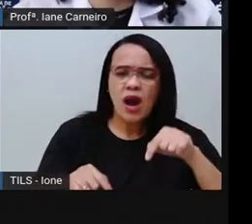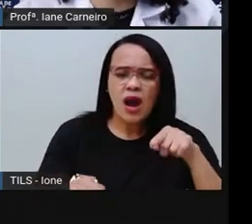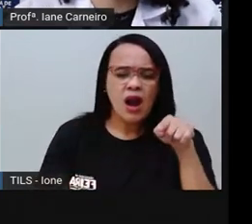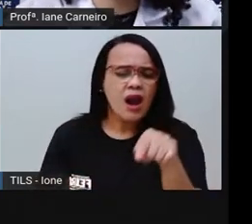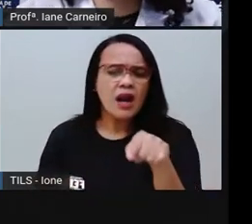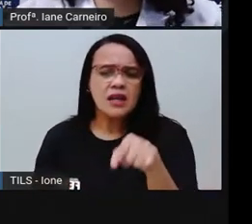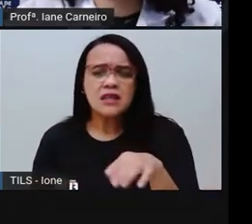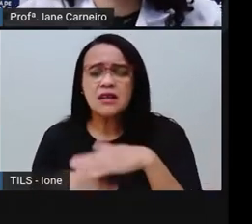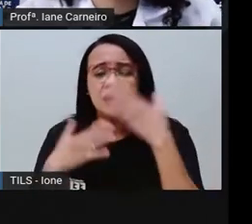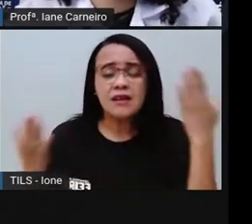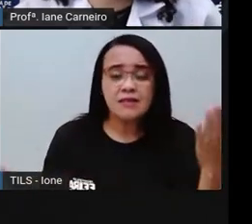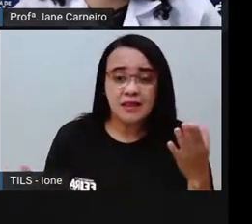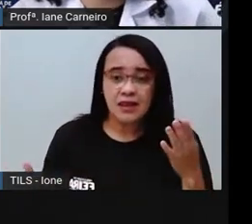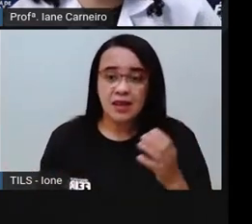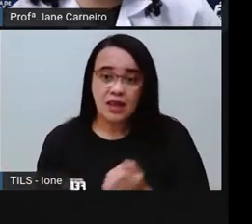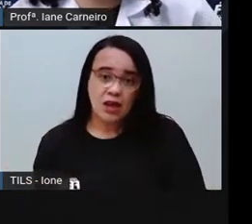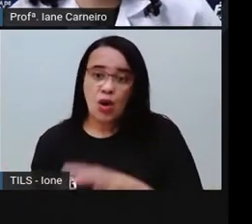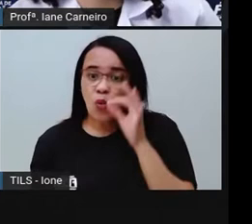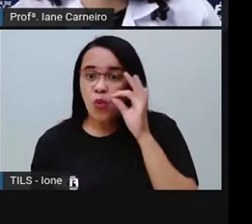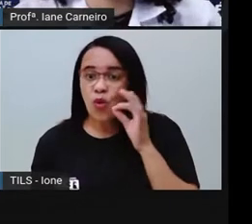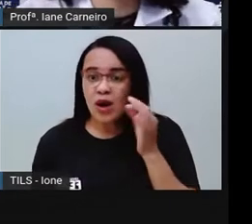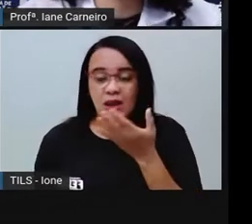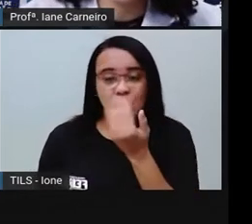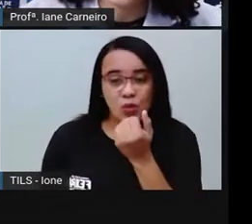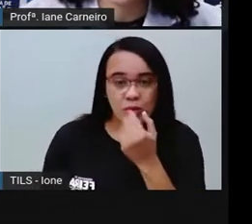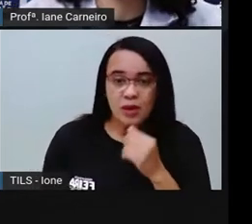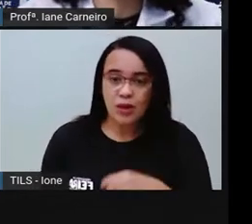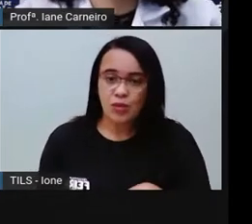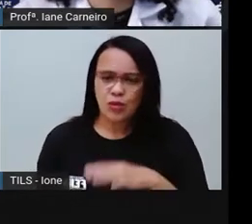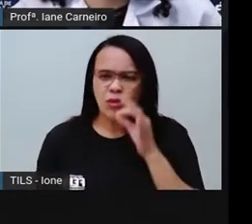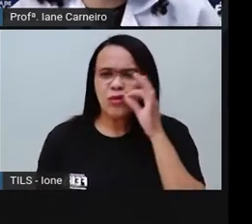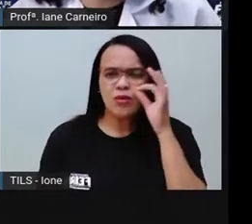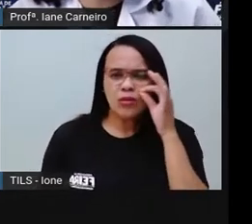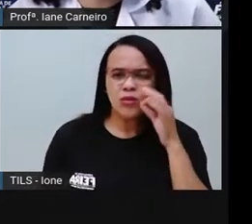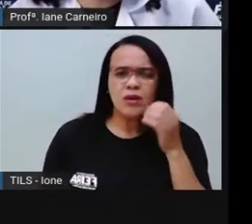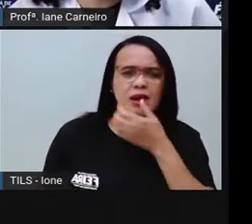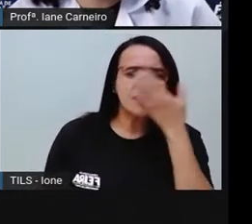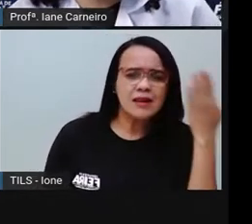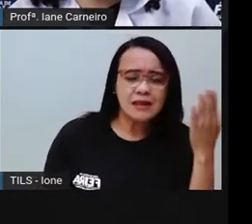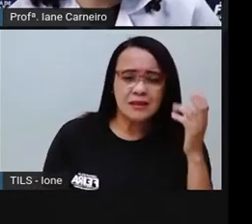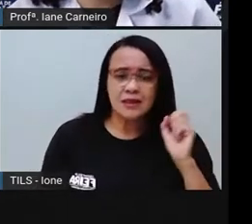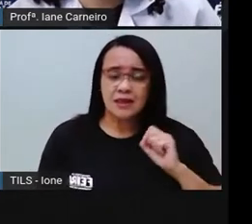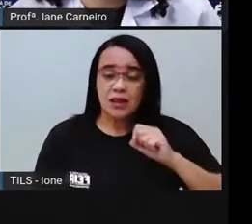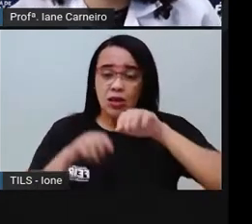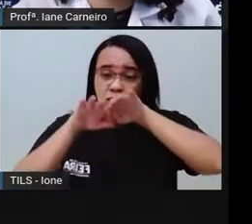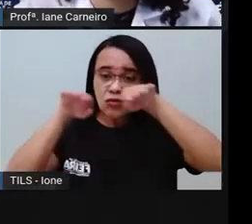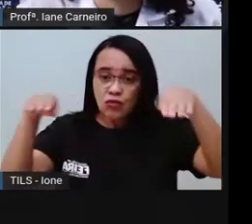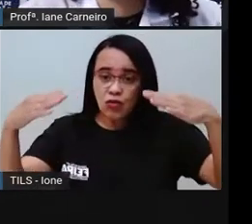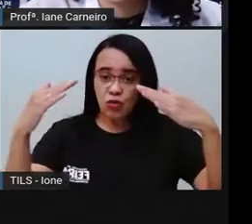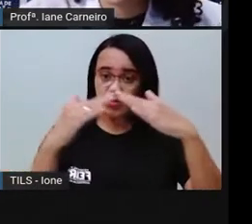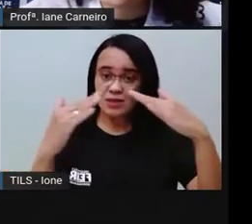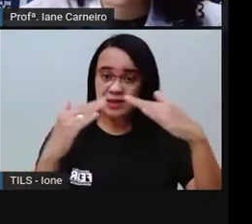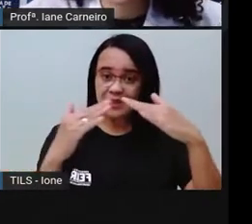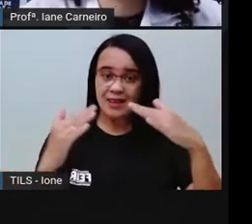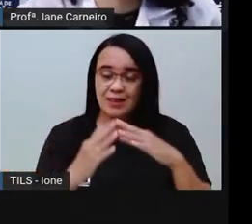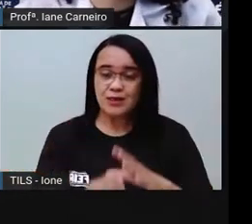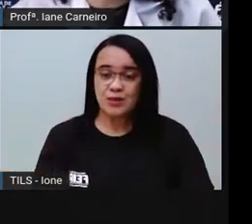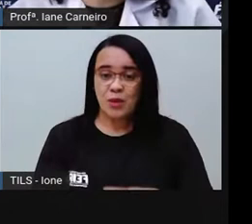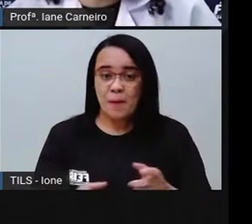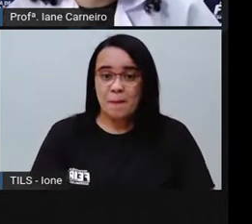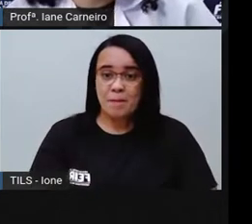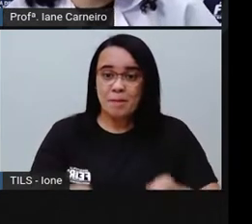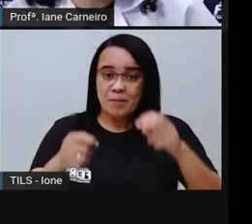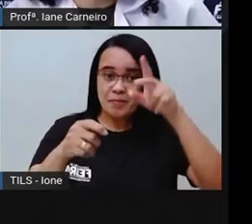o gato comeu cadê o gato foi cancelado como é que eu faço para subir pegar pega uma